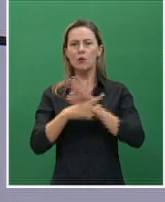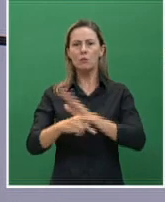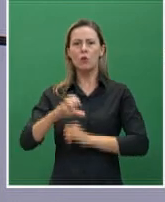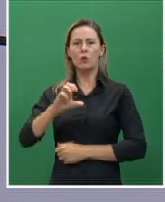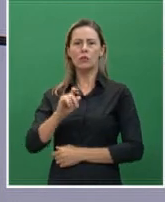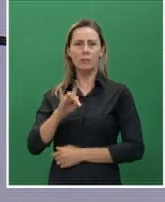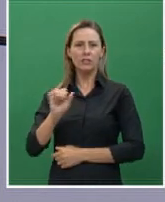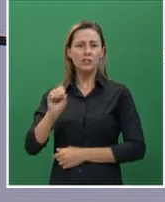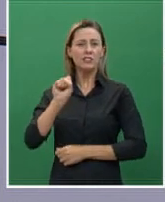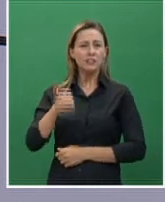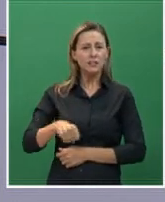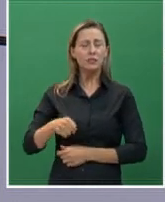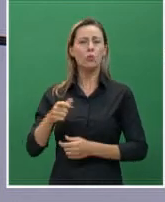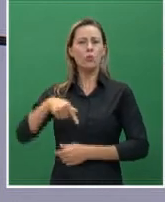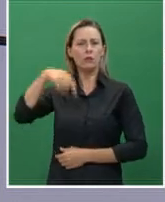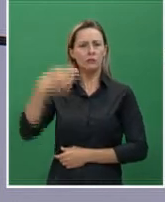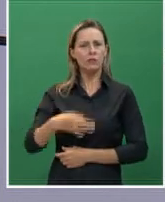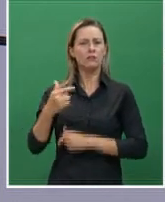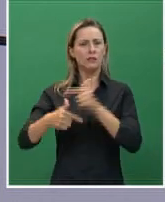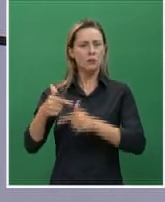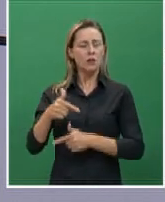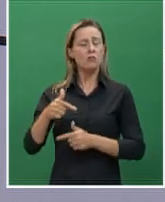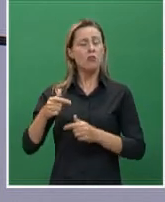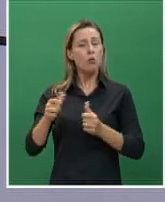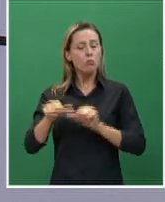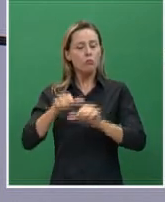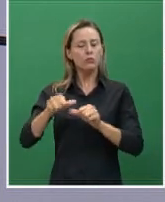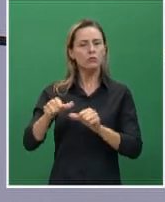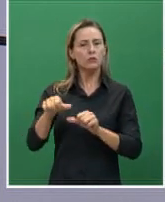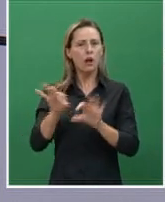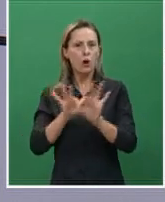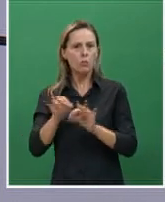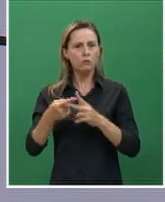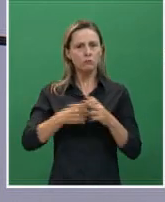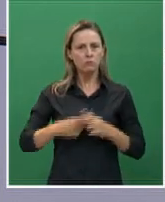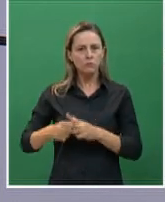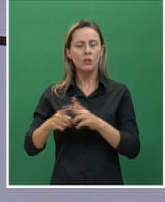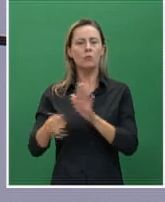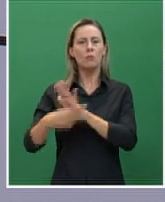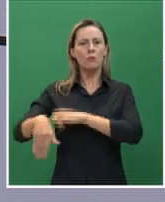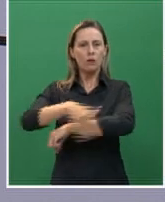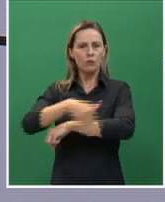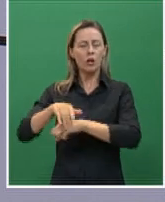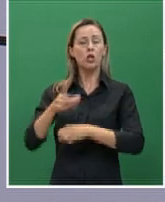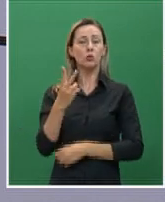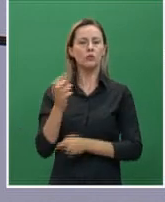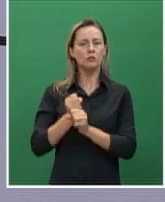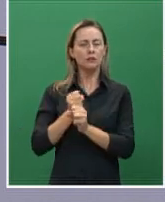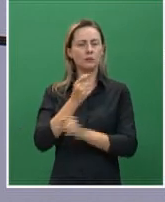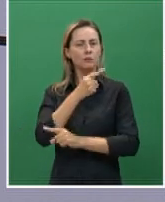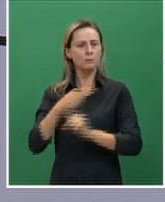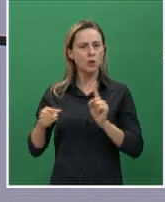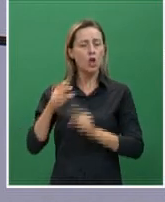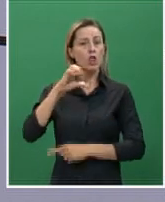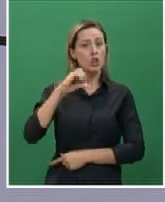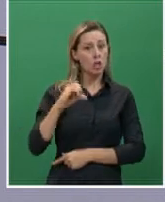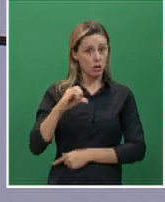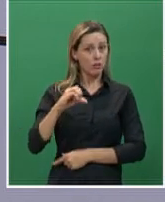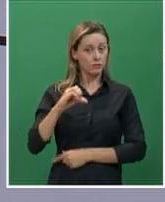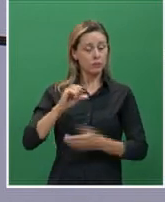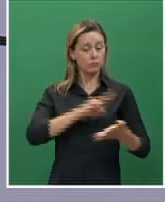para que ela faça o trabalho de qualidade restaure as vezes e assinamos recentemente no meu período esses dois anos e meio 9